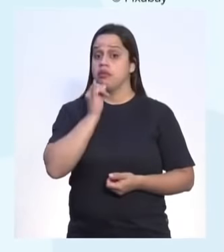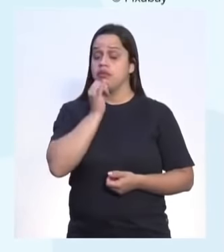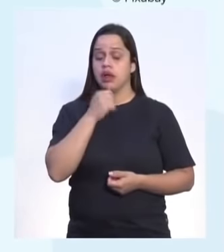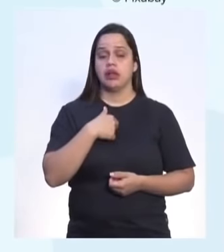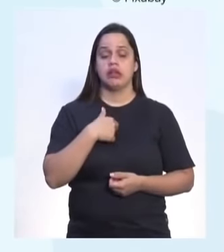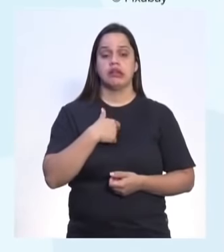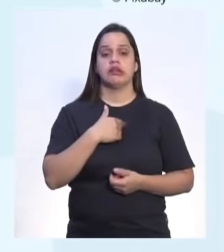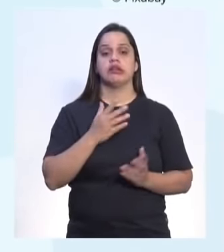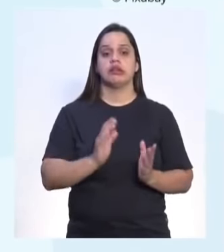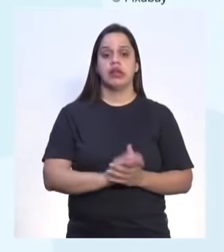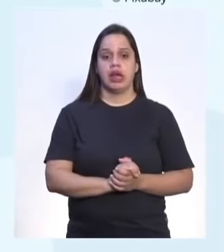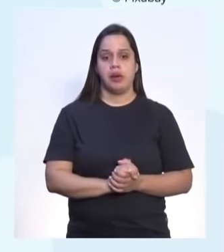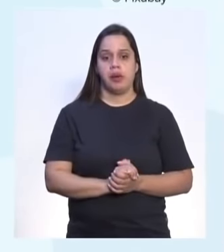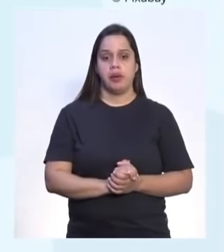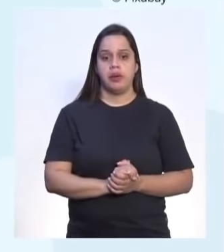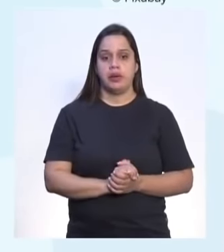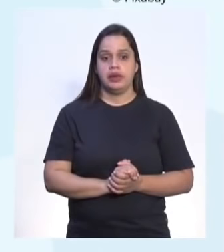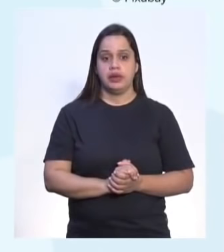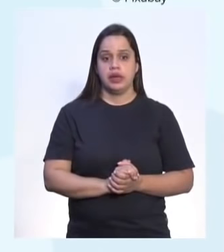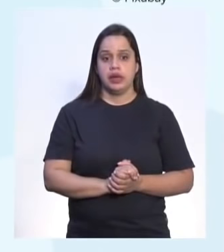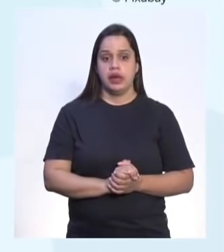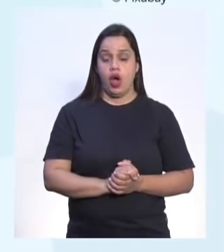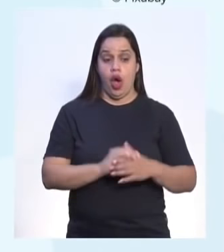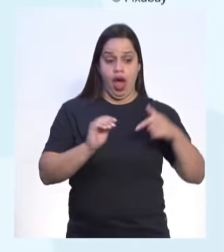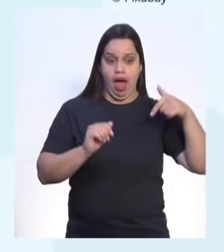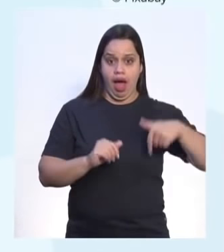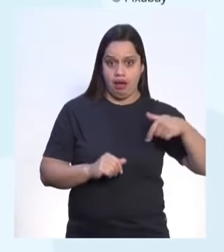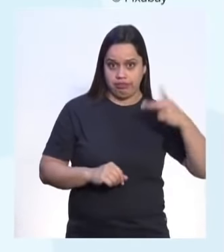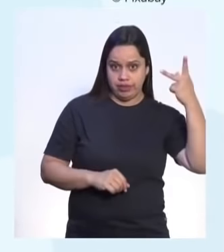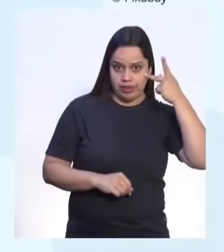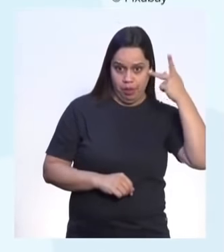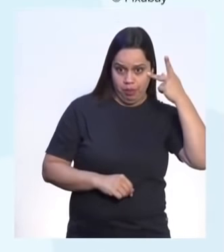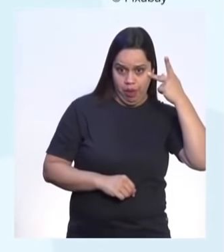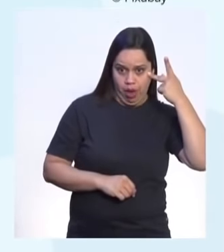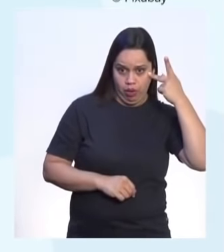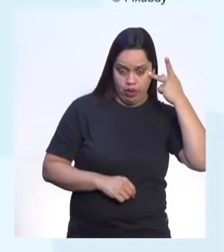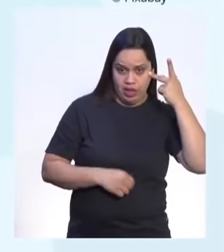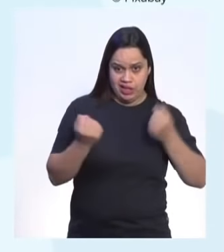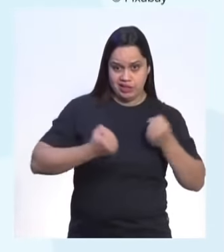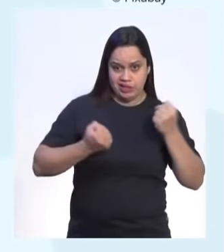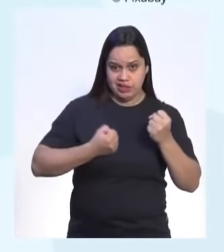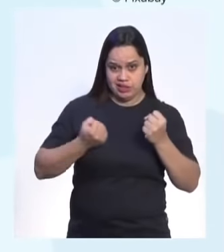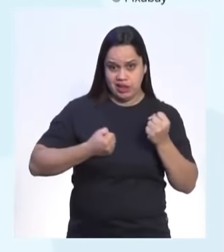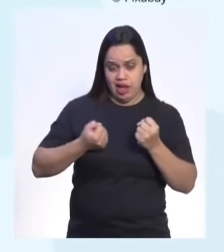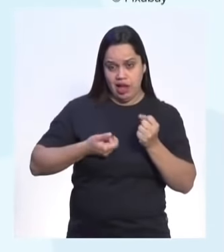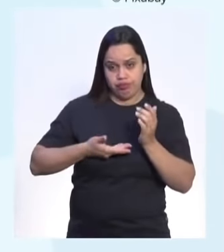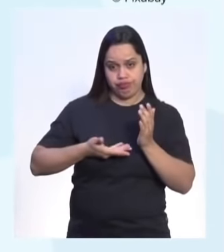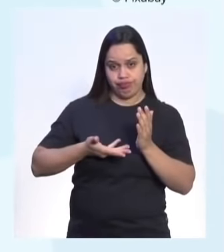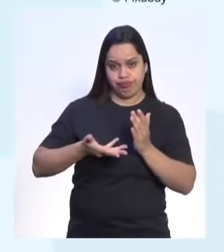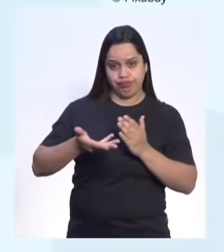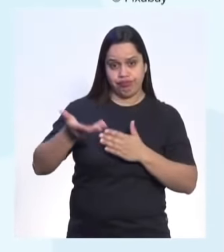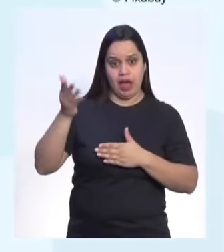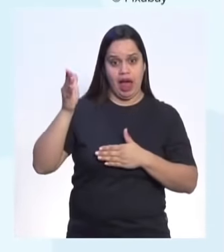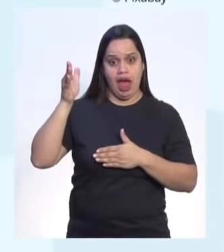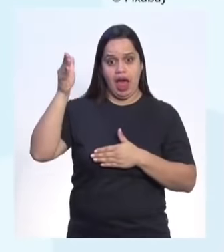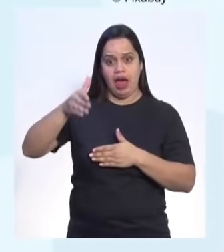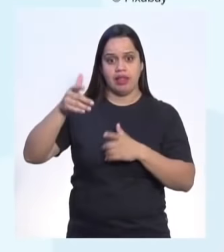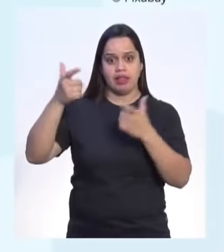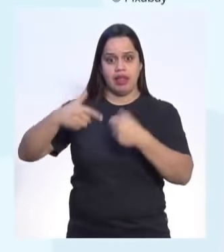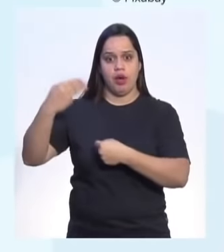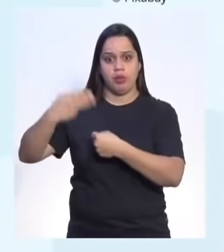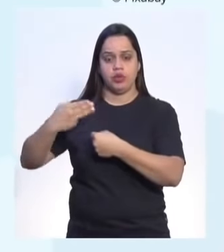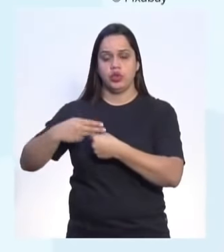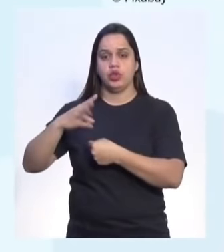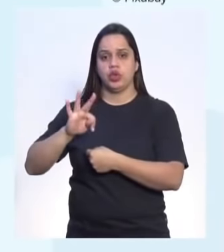Paulo ao município de Tupi Paulista, são 648 quilômetros aqui da capital, segundo o aplicativo